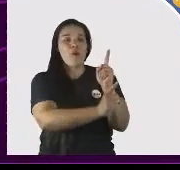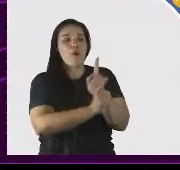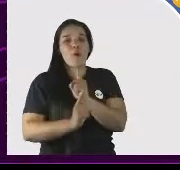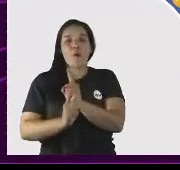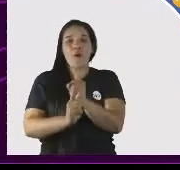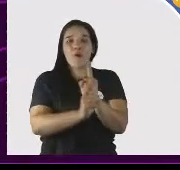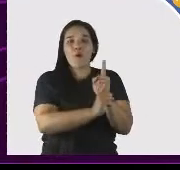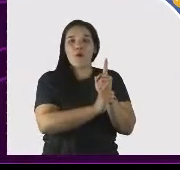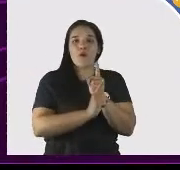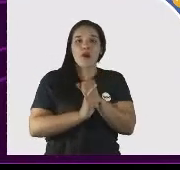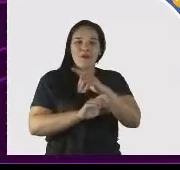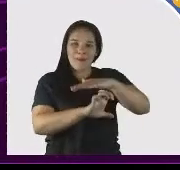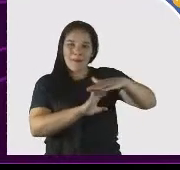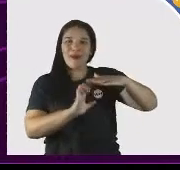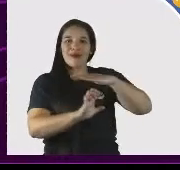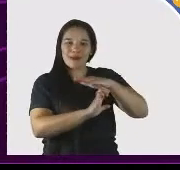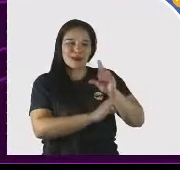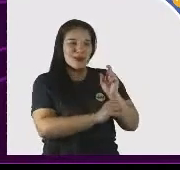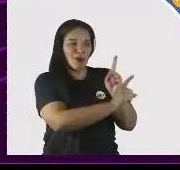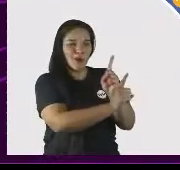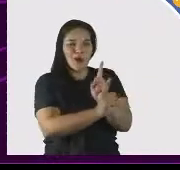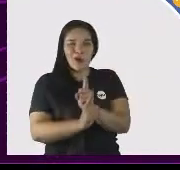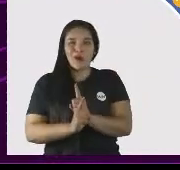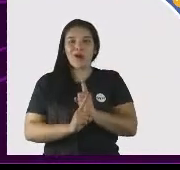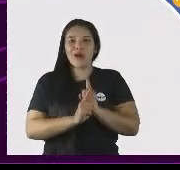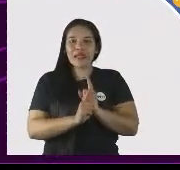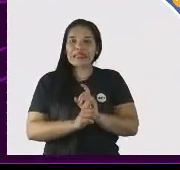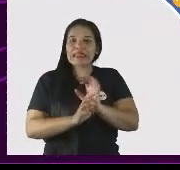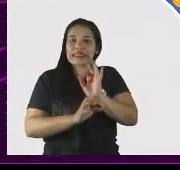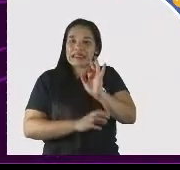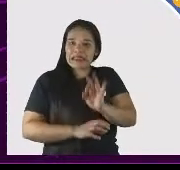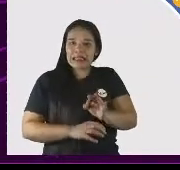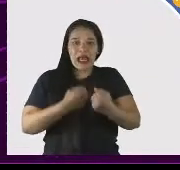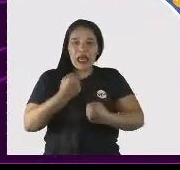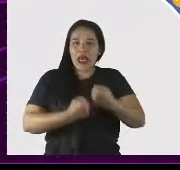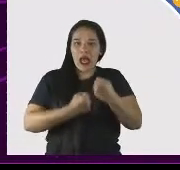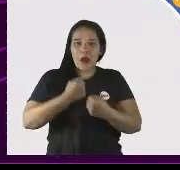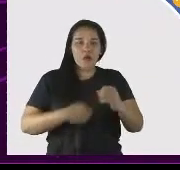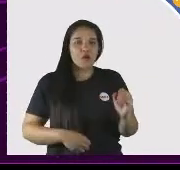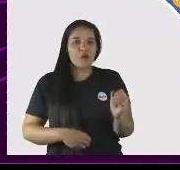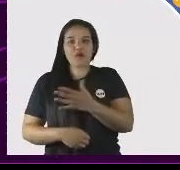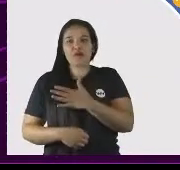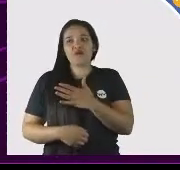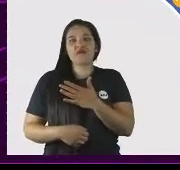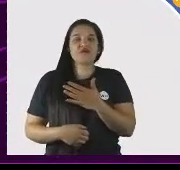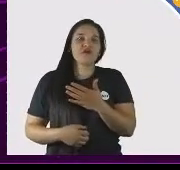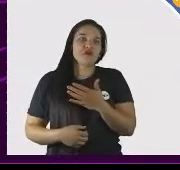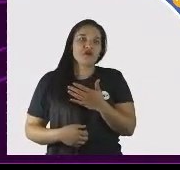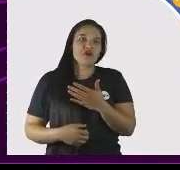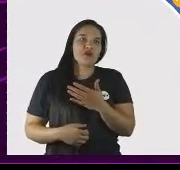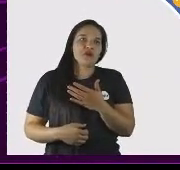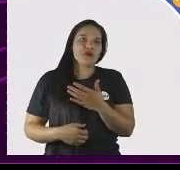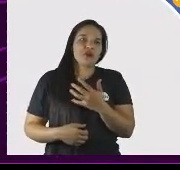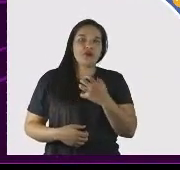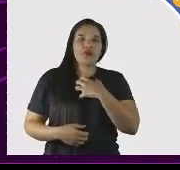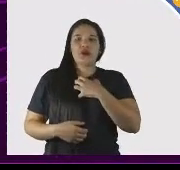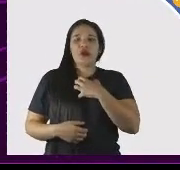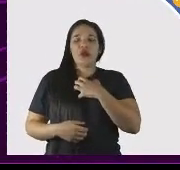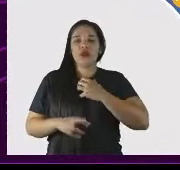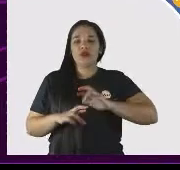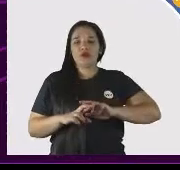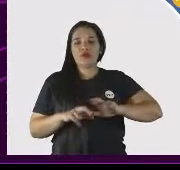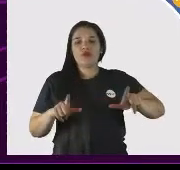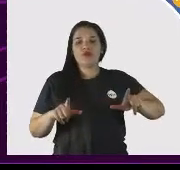uma alternativa para liberar o veículo seja ele para o encarroçador ou seja o